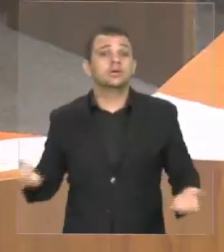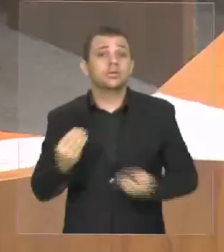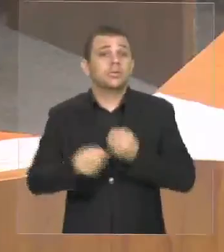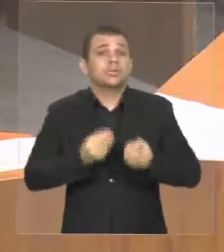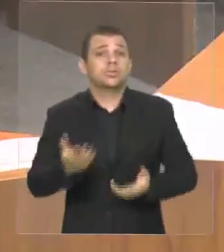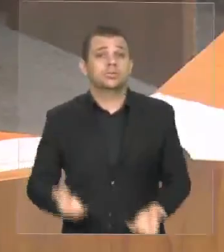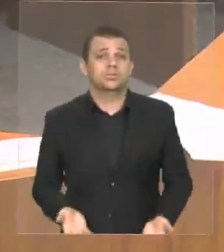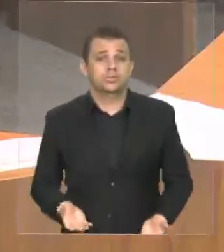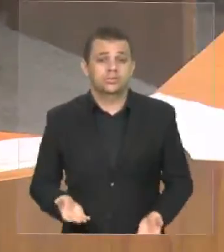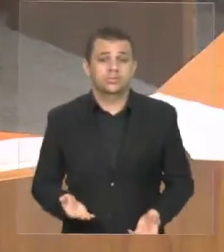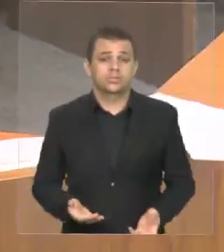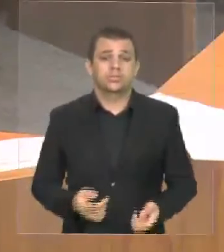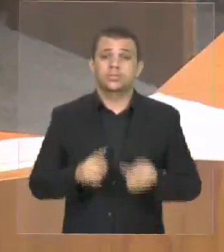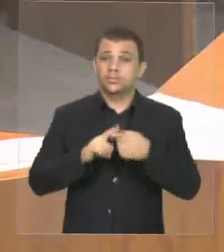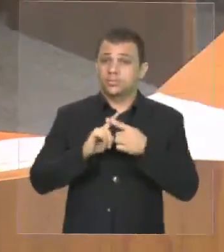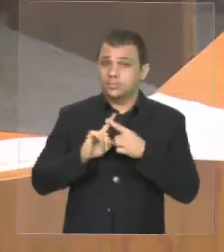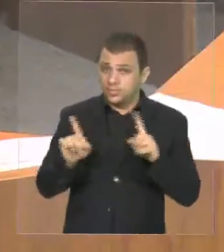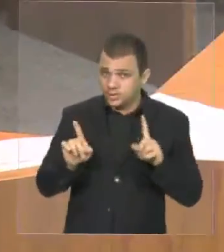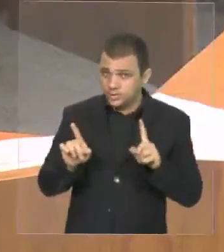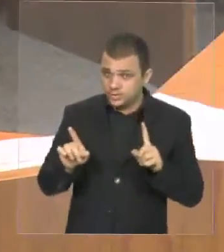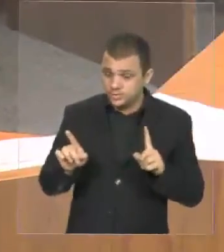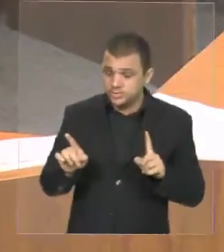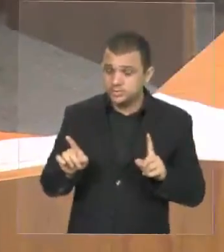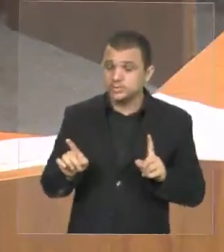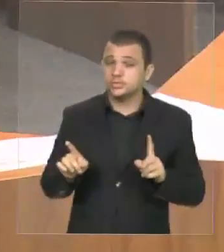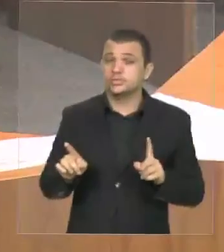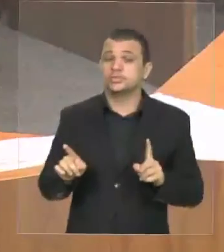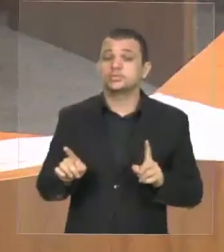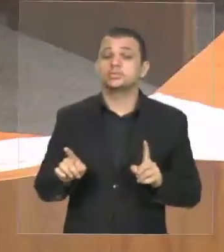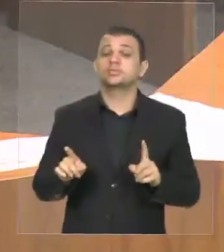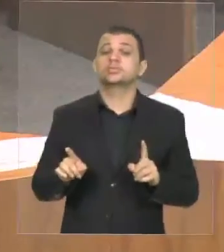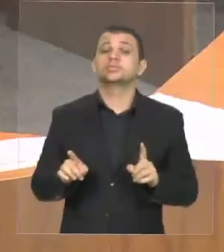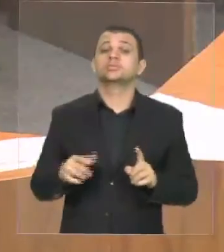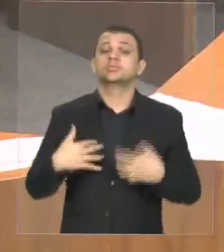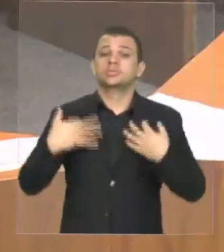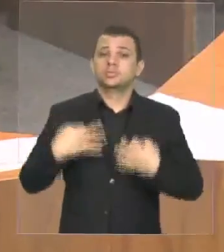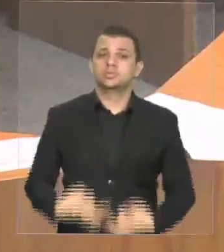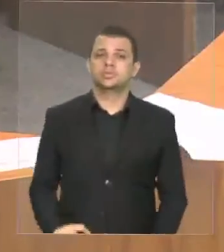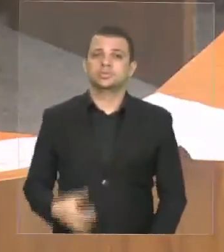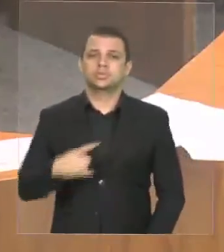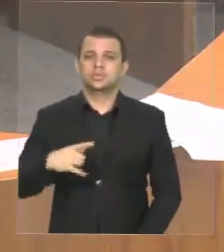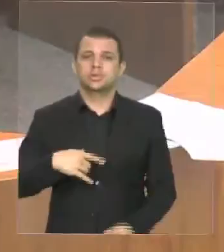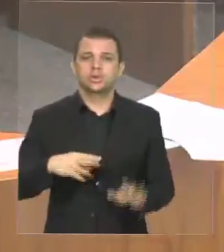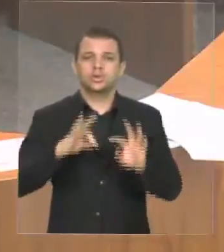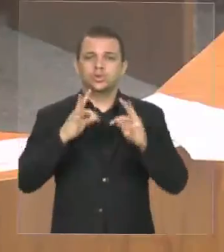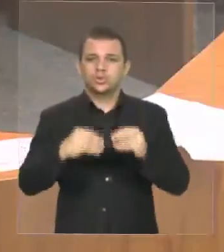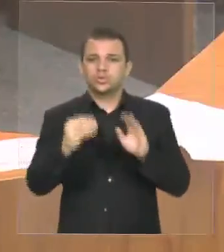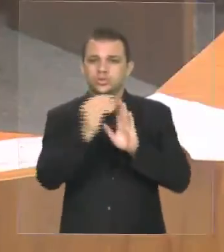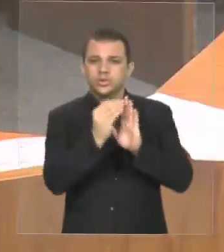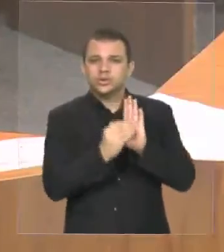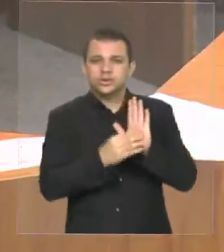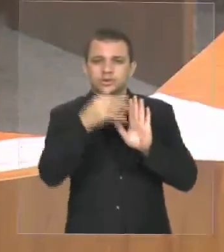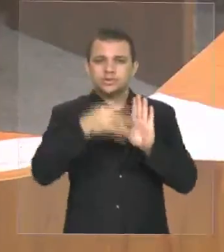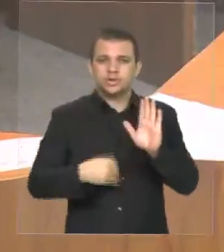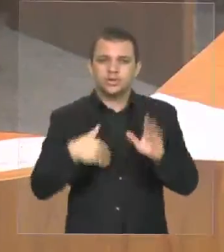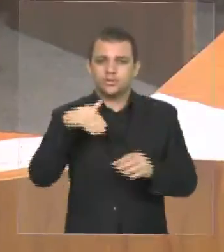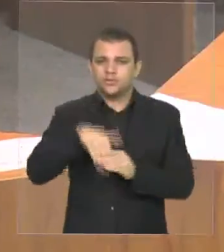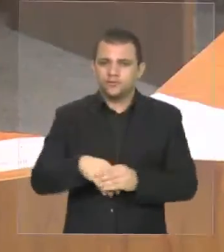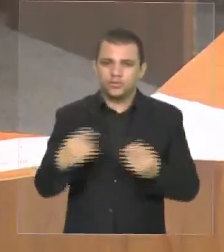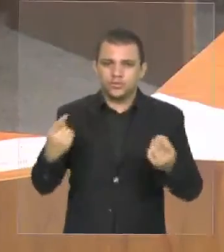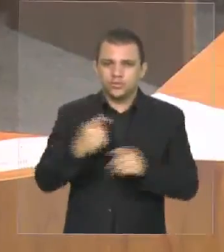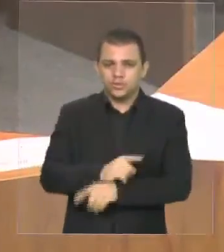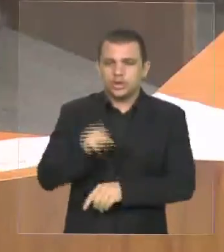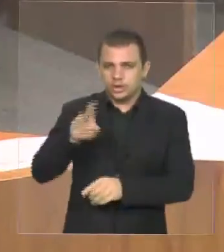mas ultrapassando toda a parte formalidade que está na íntegra em meu voto contrário na Comissão de